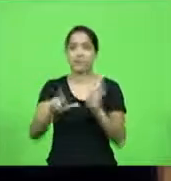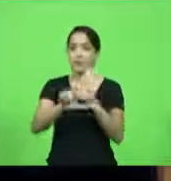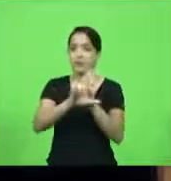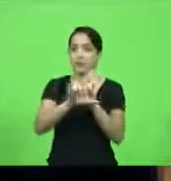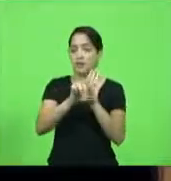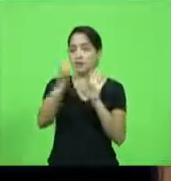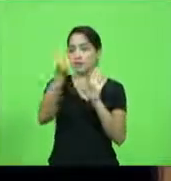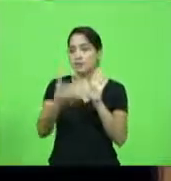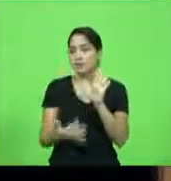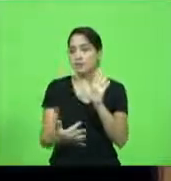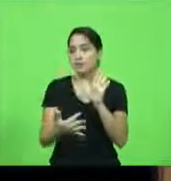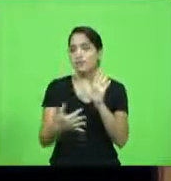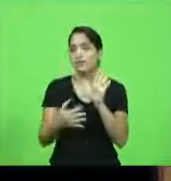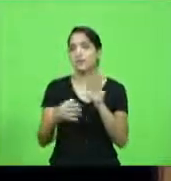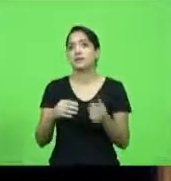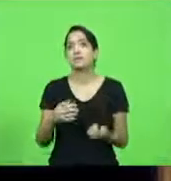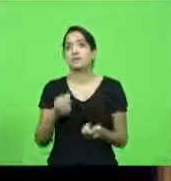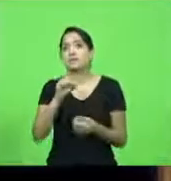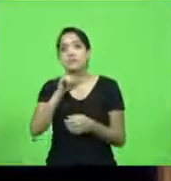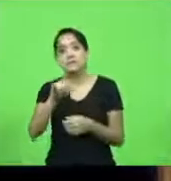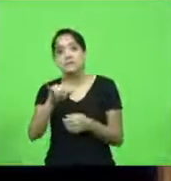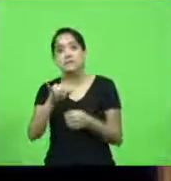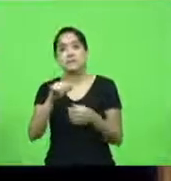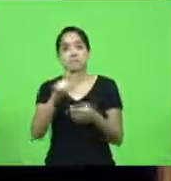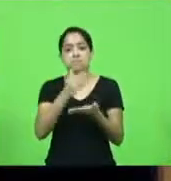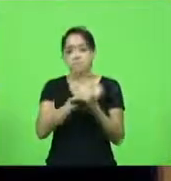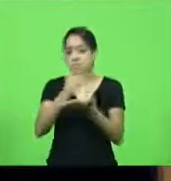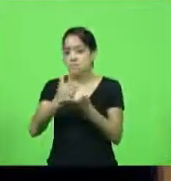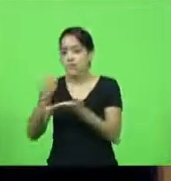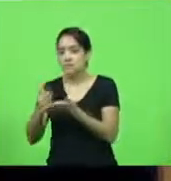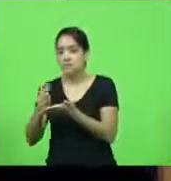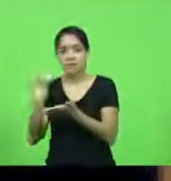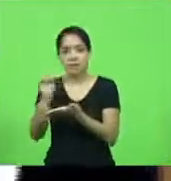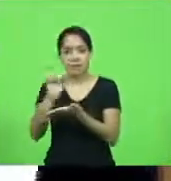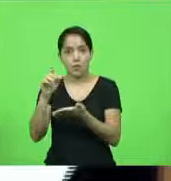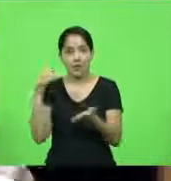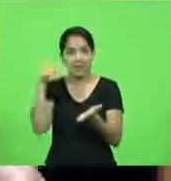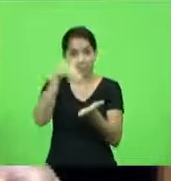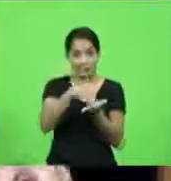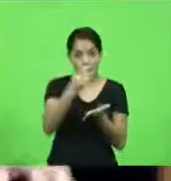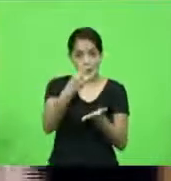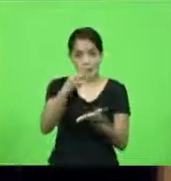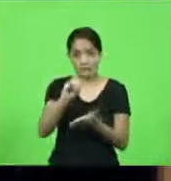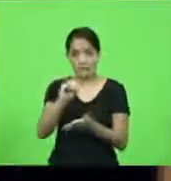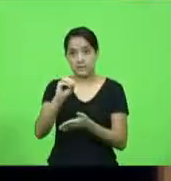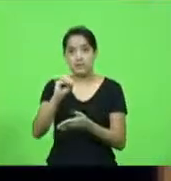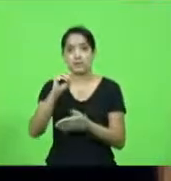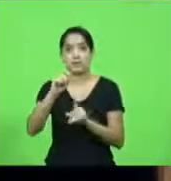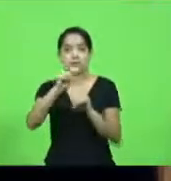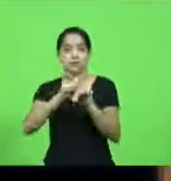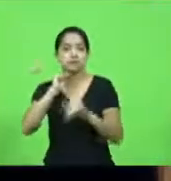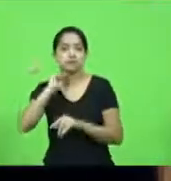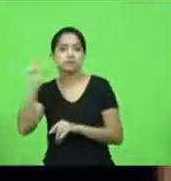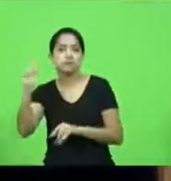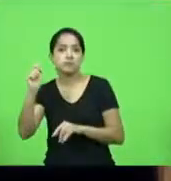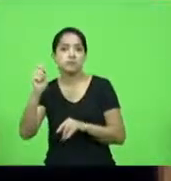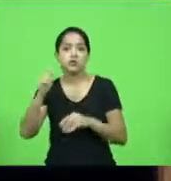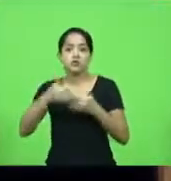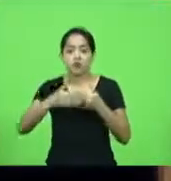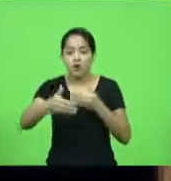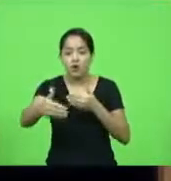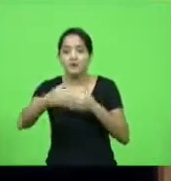seguinte: se você não parcelar até dia 30 de abril, você, empresário, só daqui